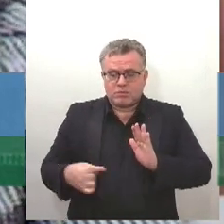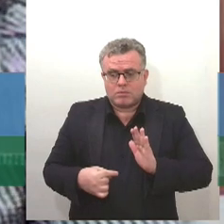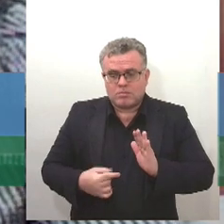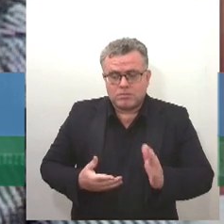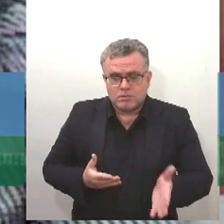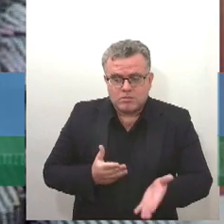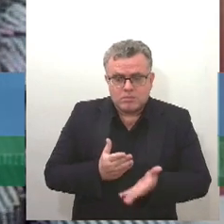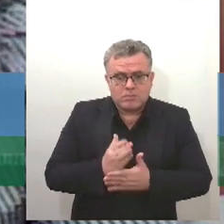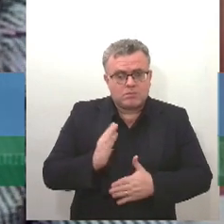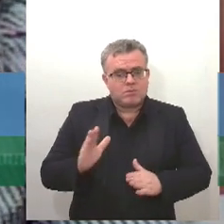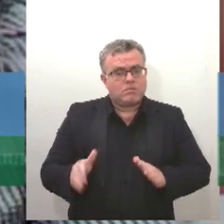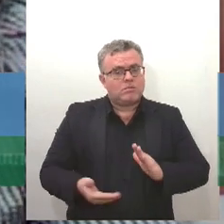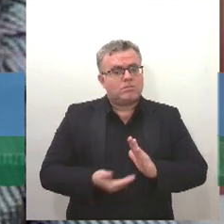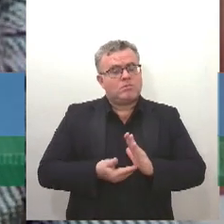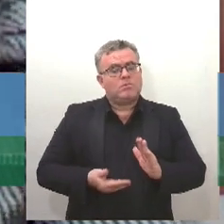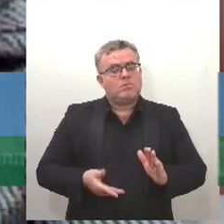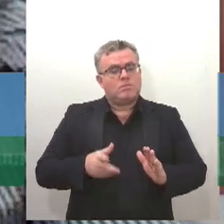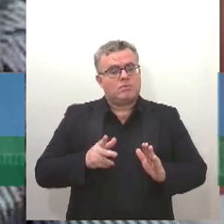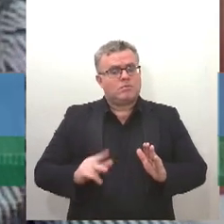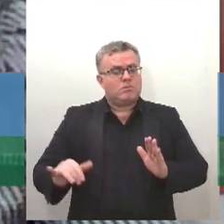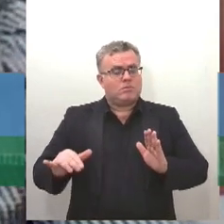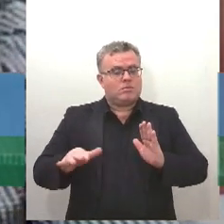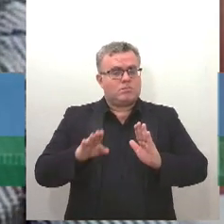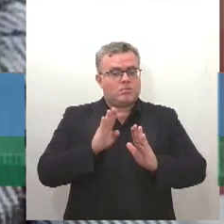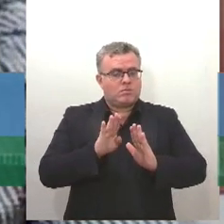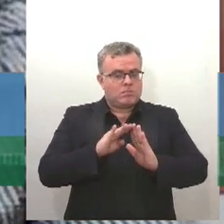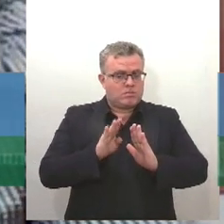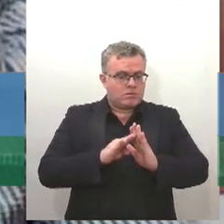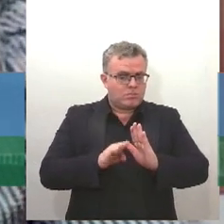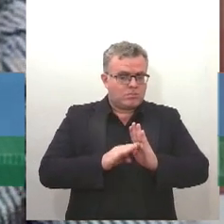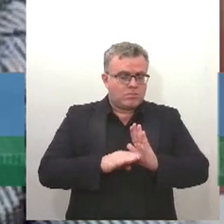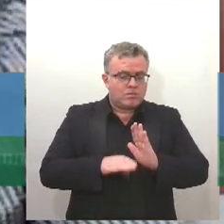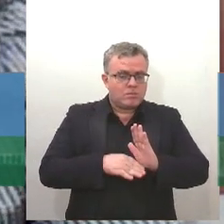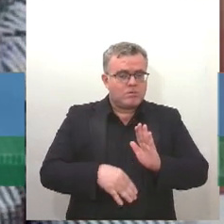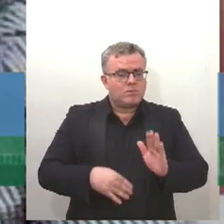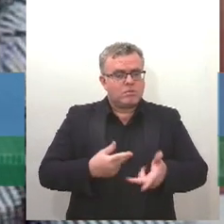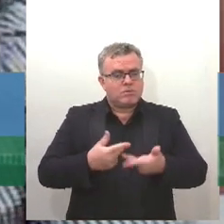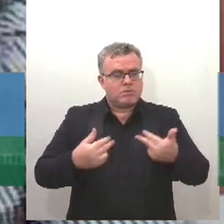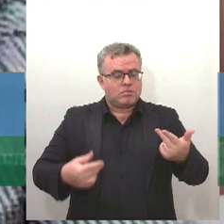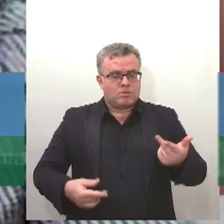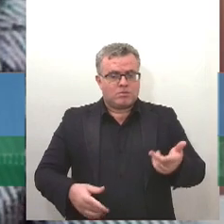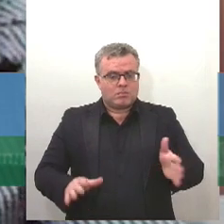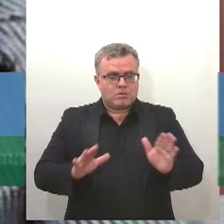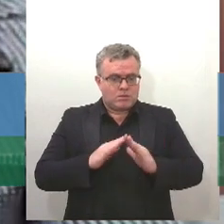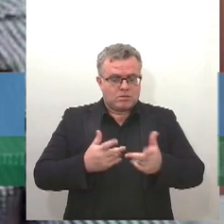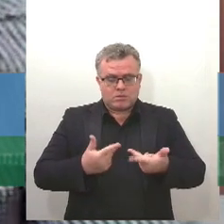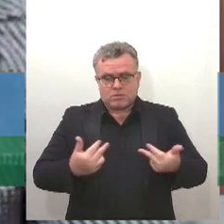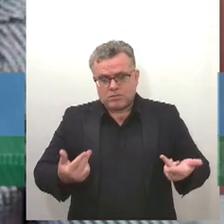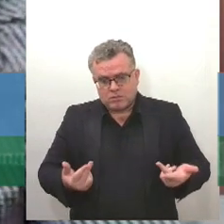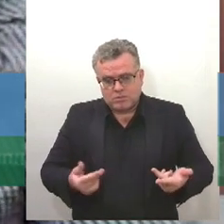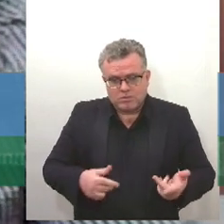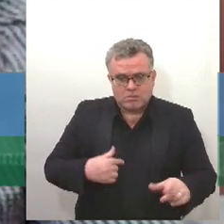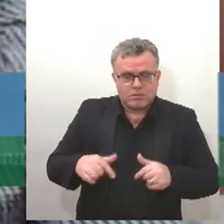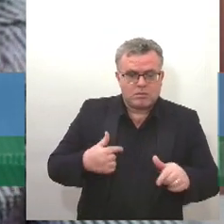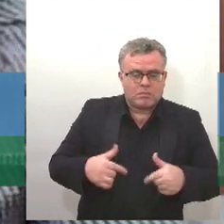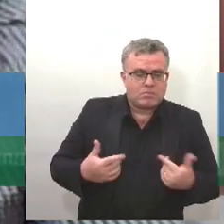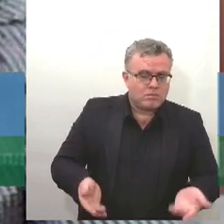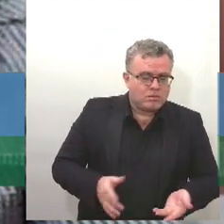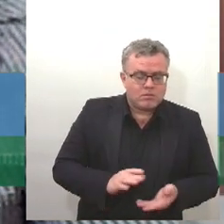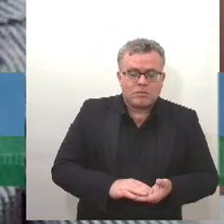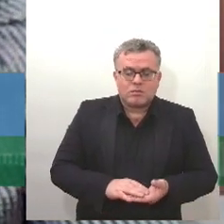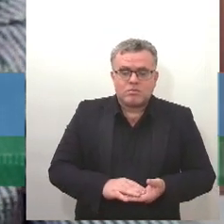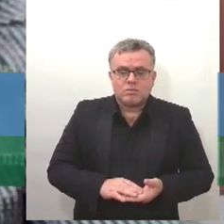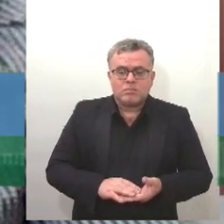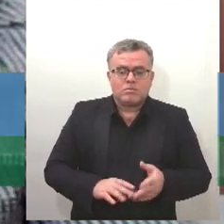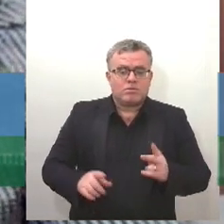está regulamentando a contribuição sobre bens e serviços ou so bens e serviços esses dois tributos